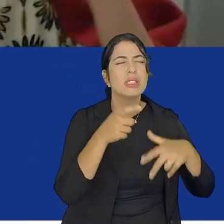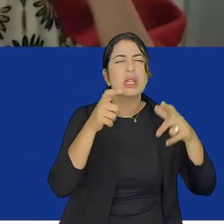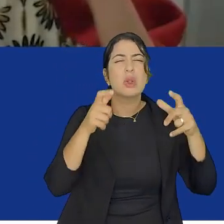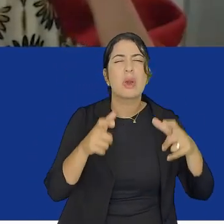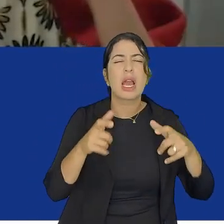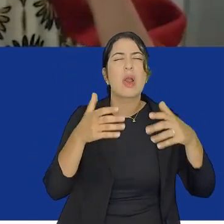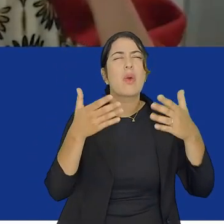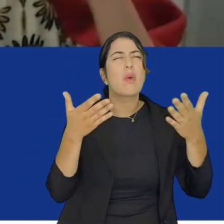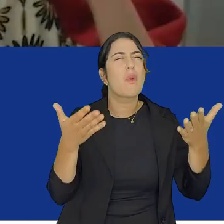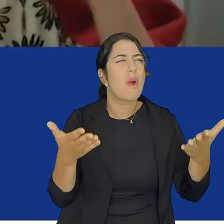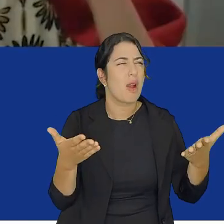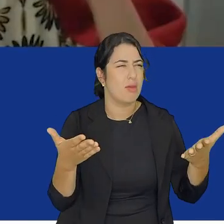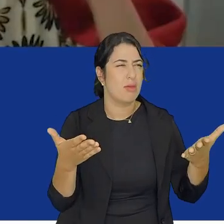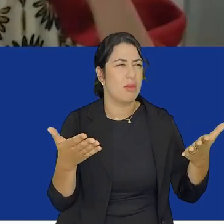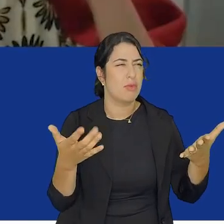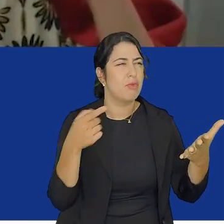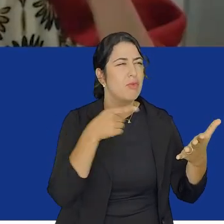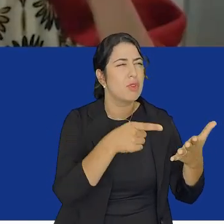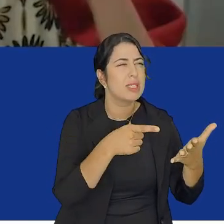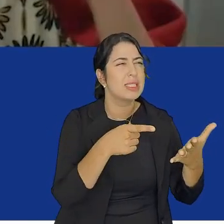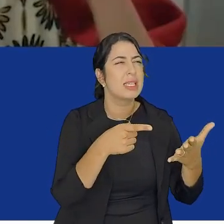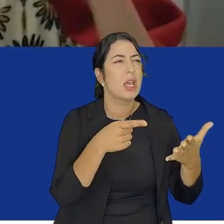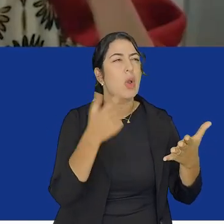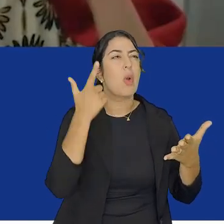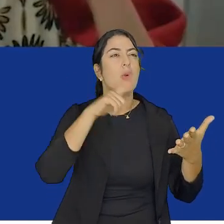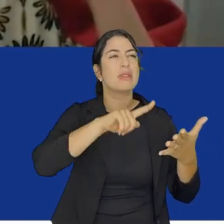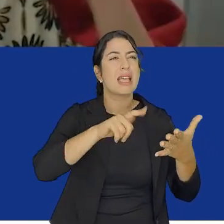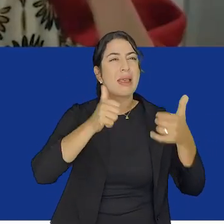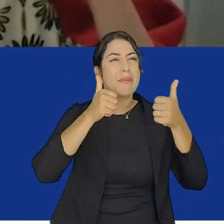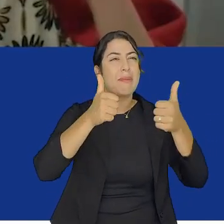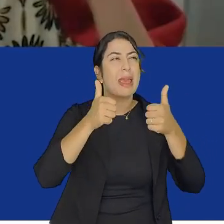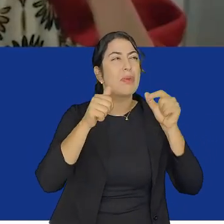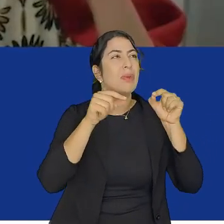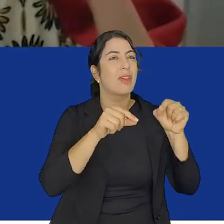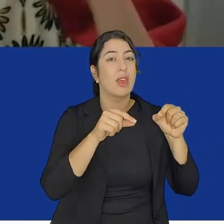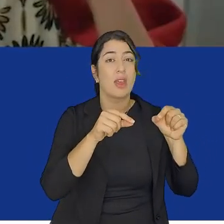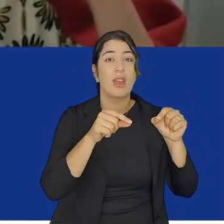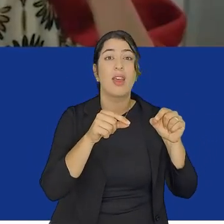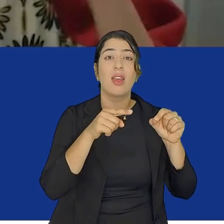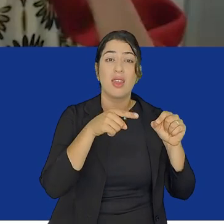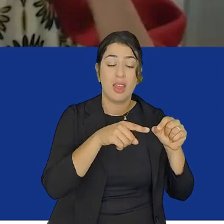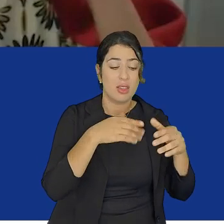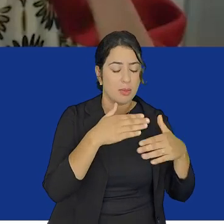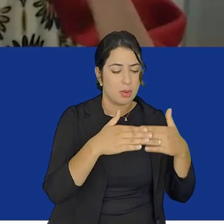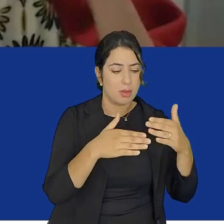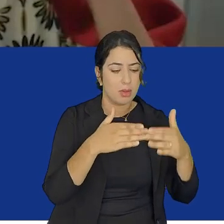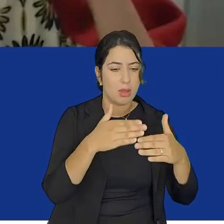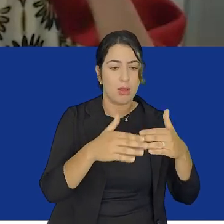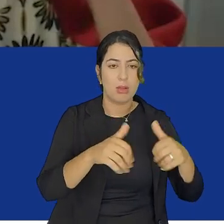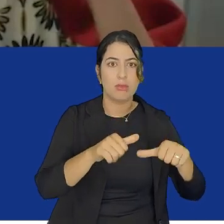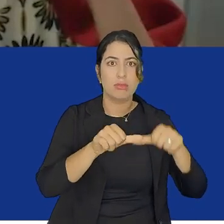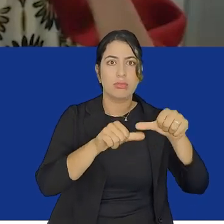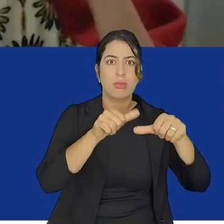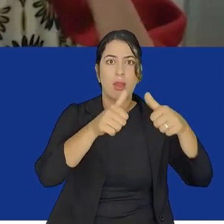possa, junto com o outro, nominar suas necessidades e construir um outro caminho possível. Mas se a gente